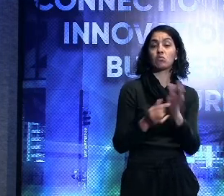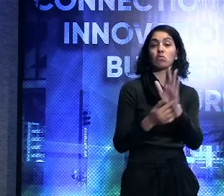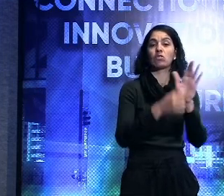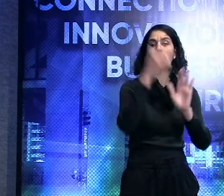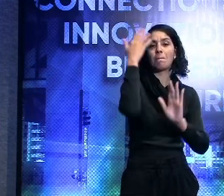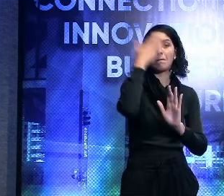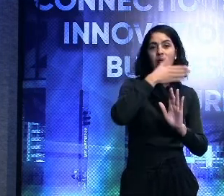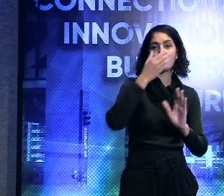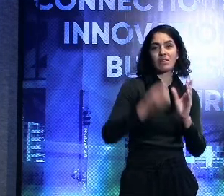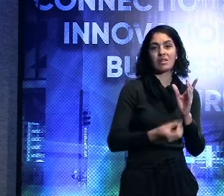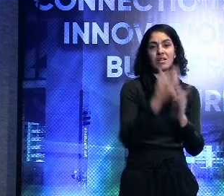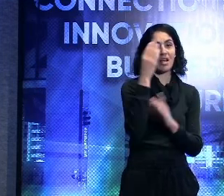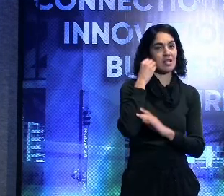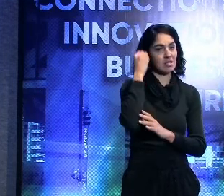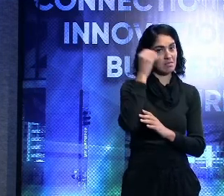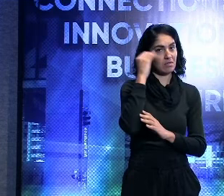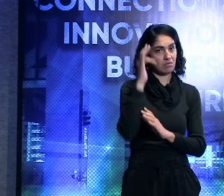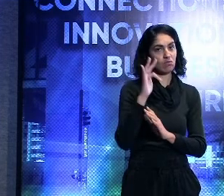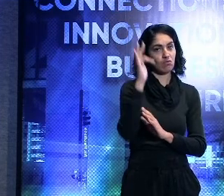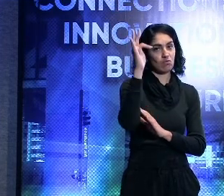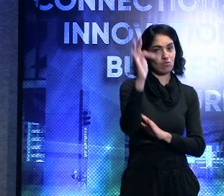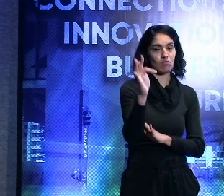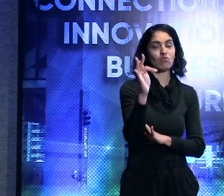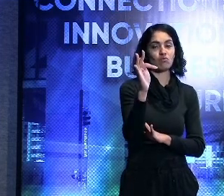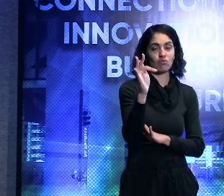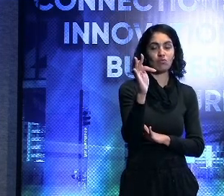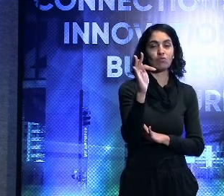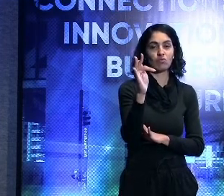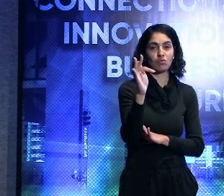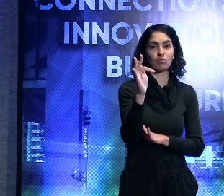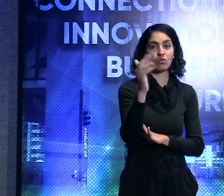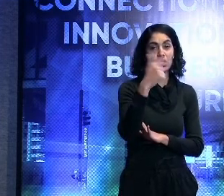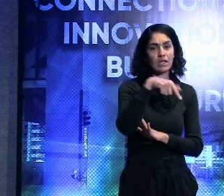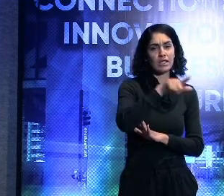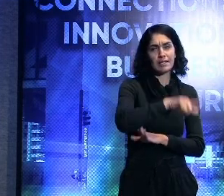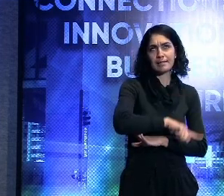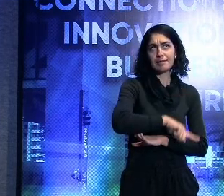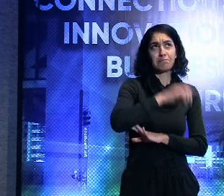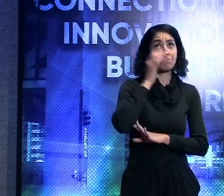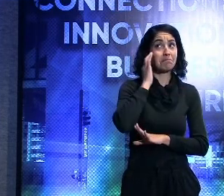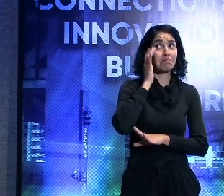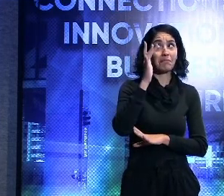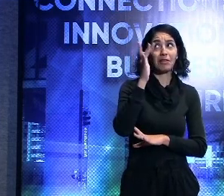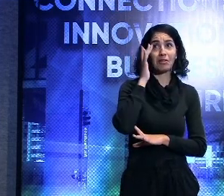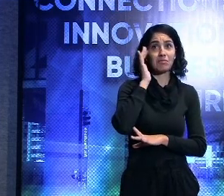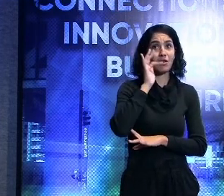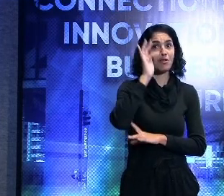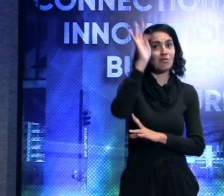experimentos que vai levar a gente para um futuro que a gente, às vezes, nem imagina e que vai ser muito